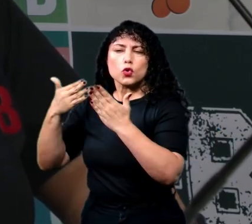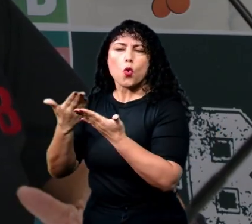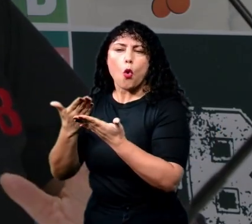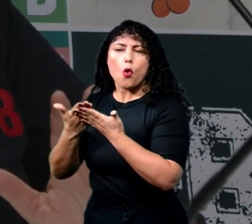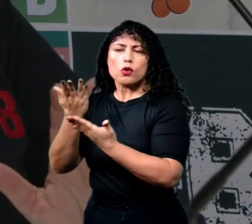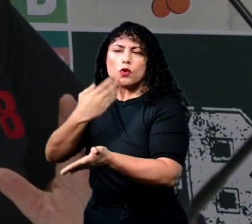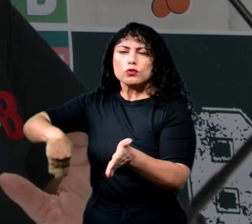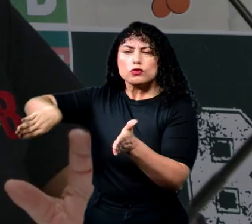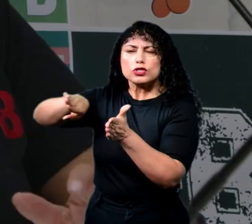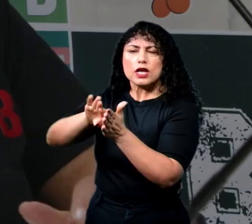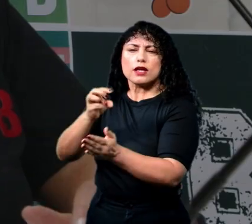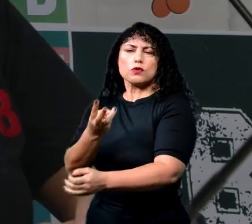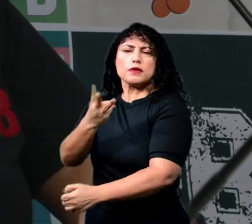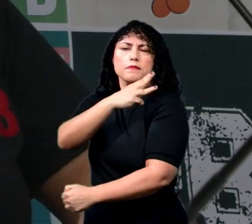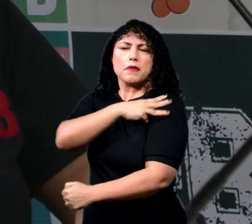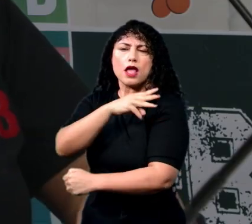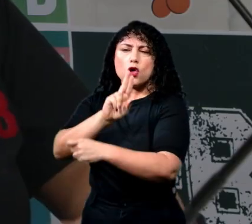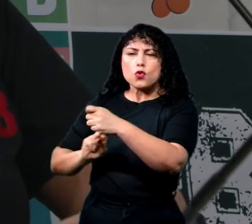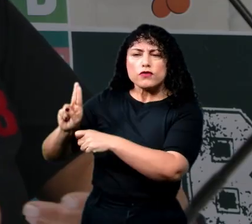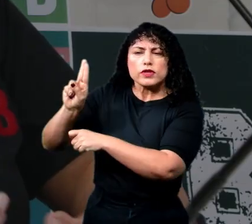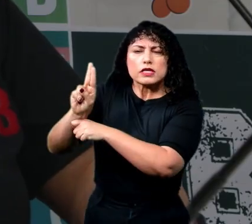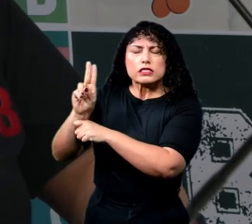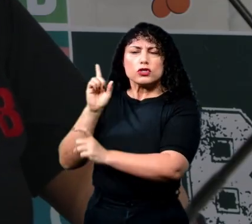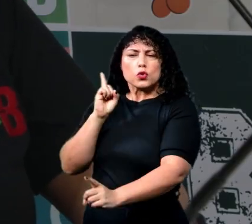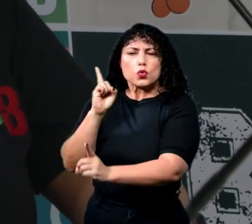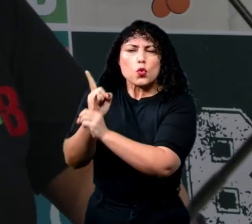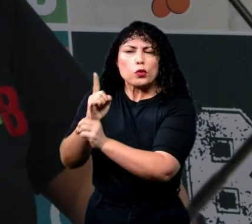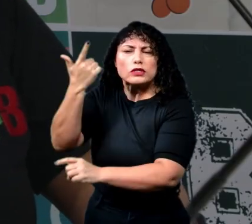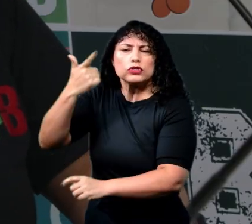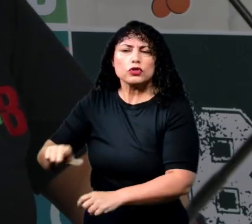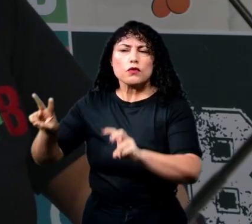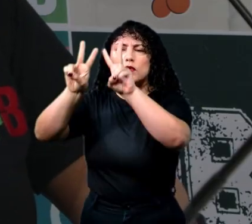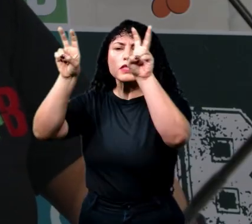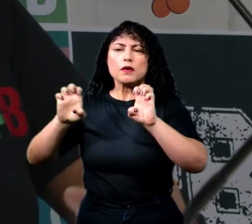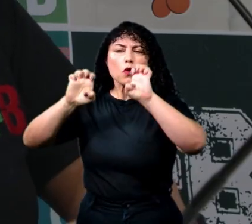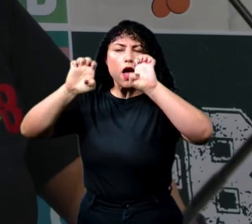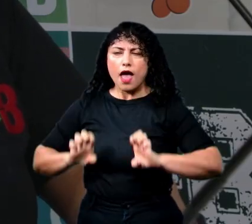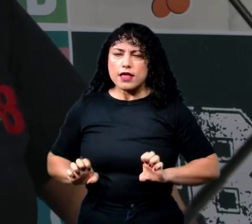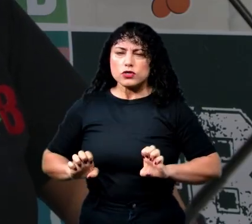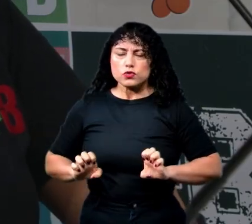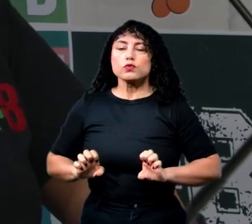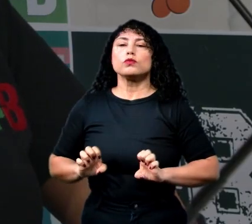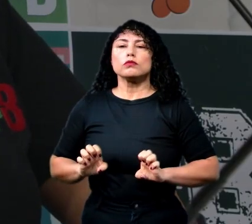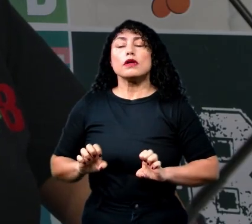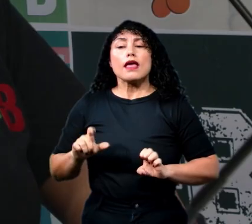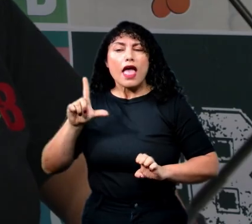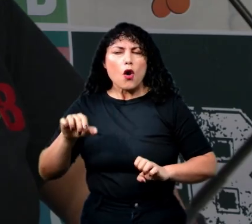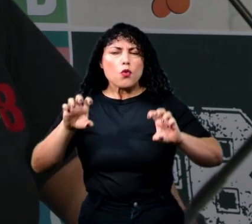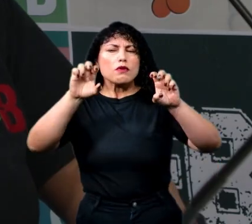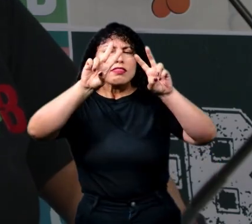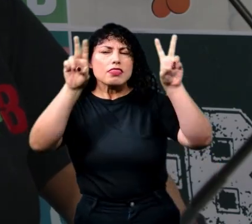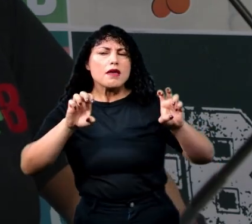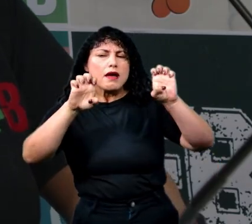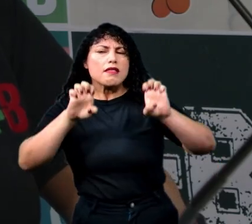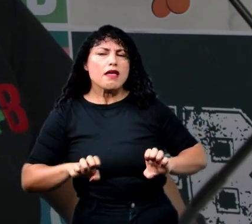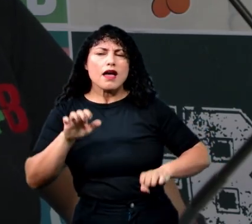quando chega no ensino médio, na universidade, a gente se depara novamente com esse termo ética, e é um termo que muitas